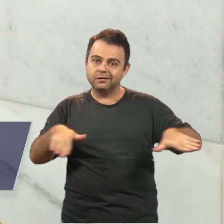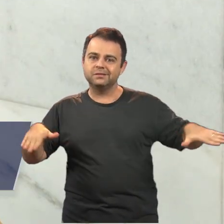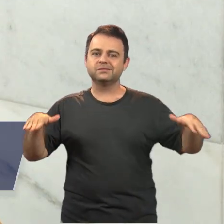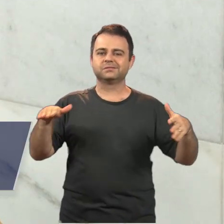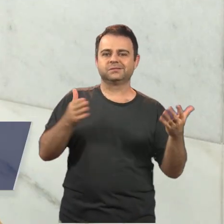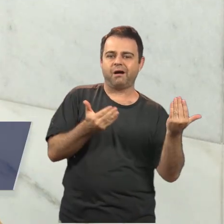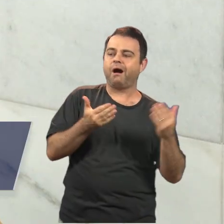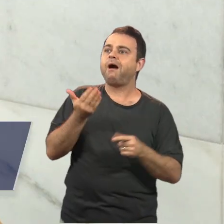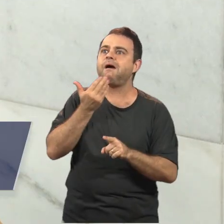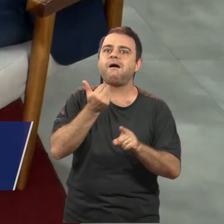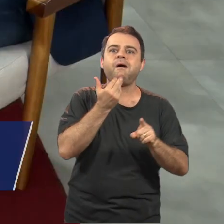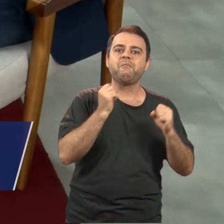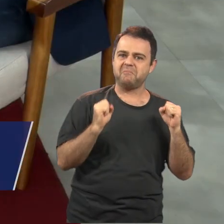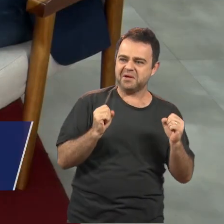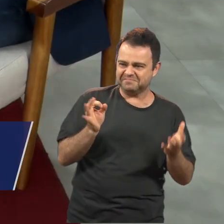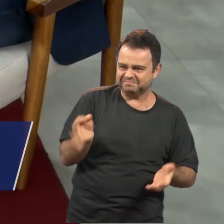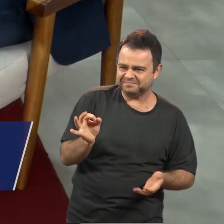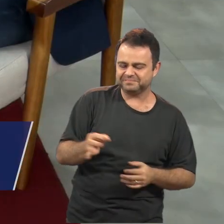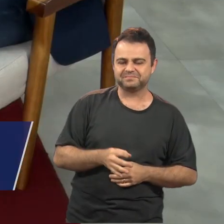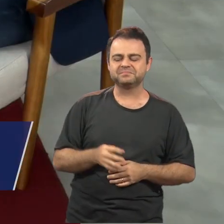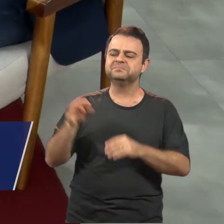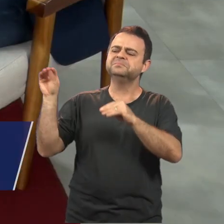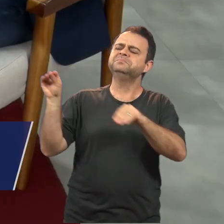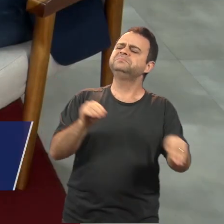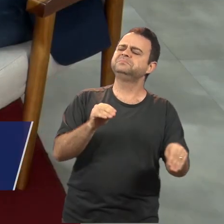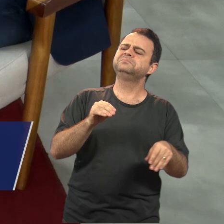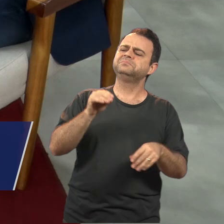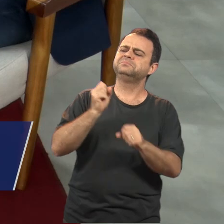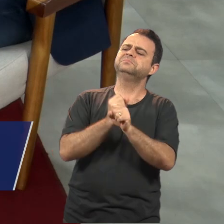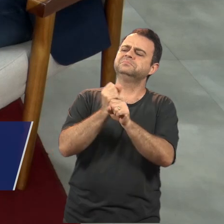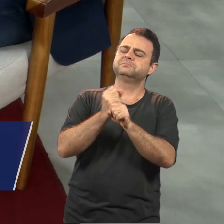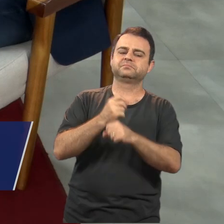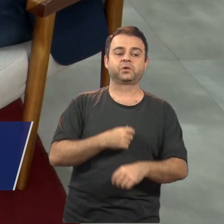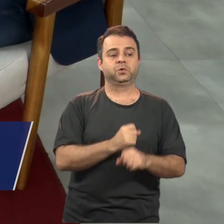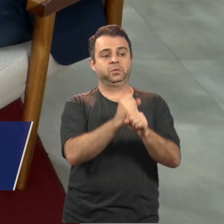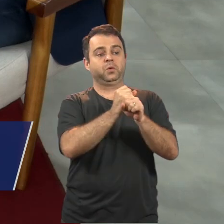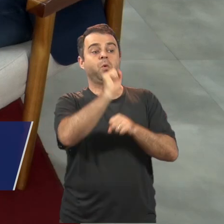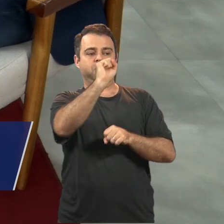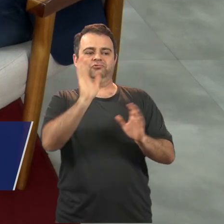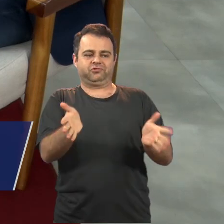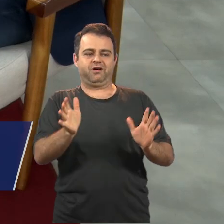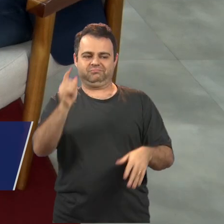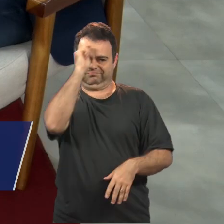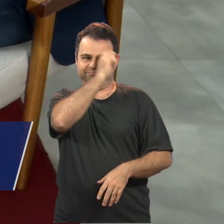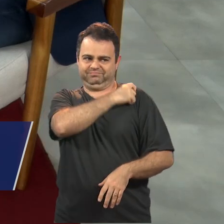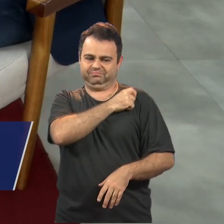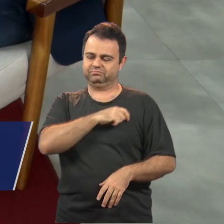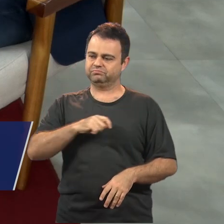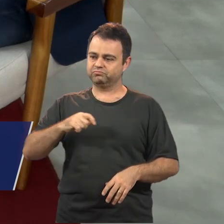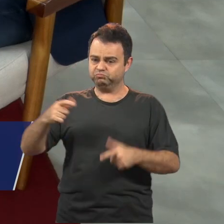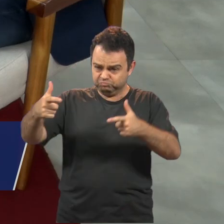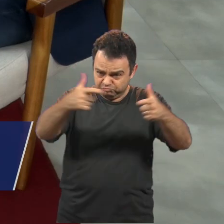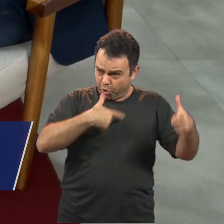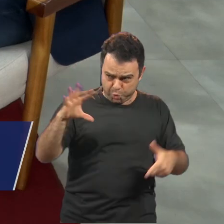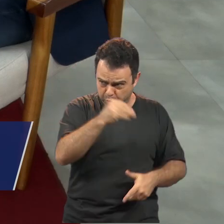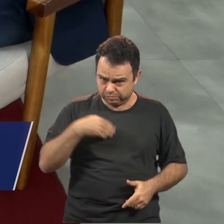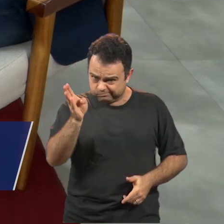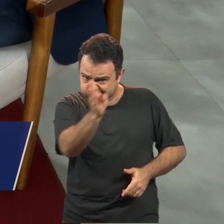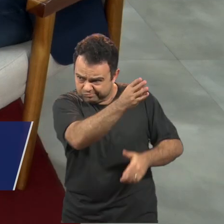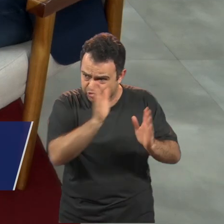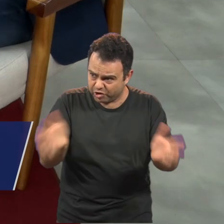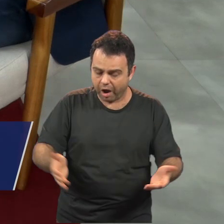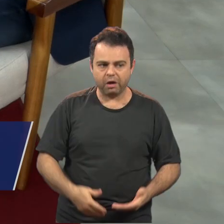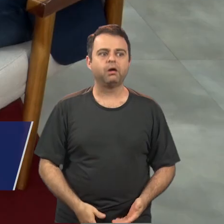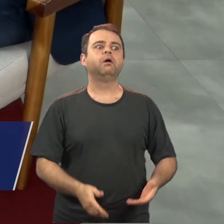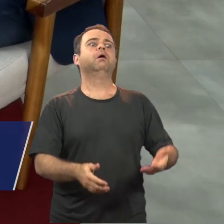está há quanto tempo em Rio Preto? Eu já vou para quase 8 anos em Rio Preto. 8 anos, Isso. Certo. Já conseguiu conhecer todos esses pontos, essa história?